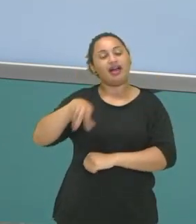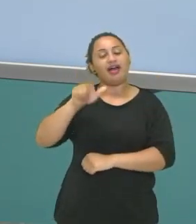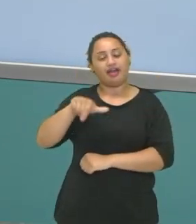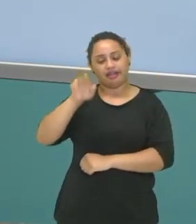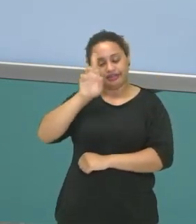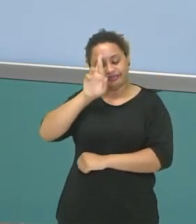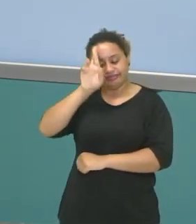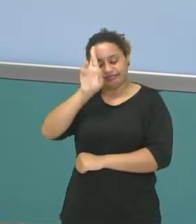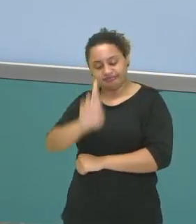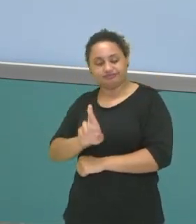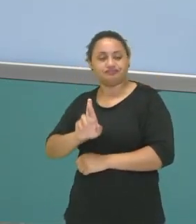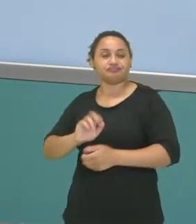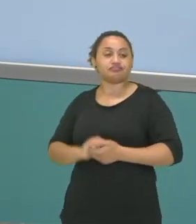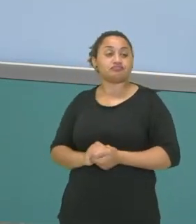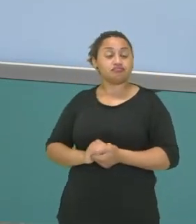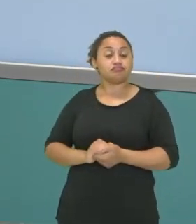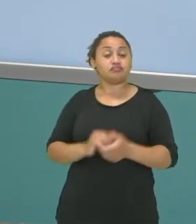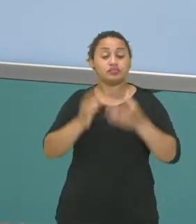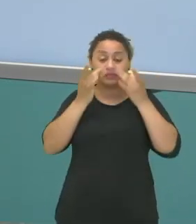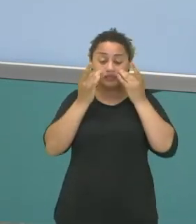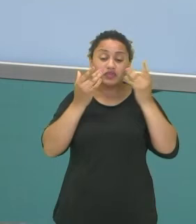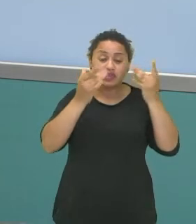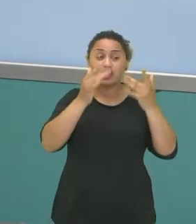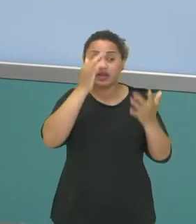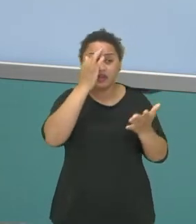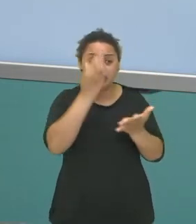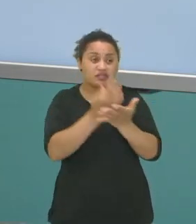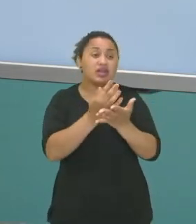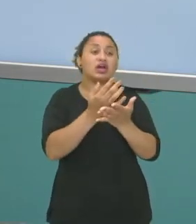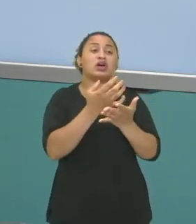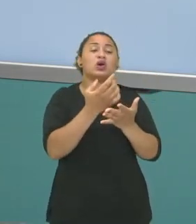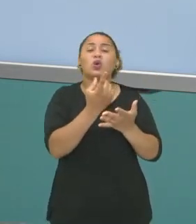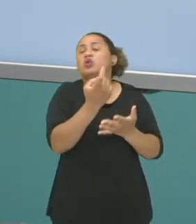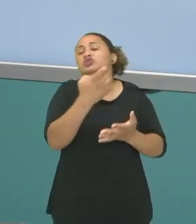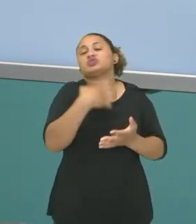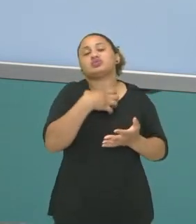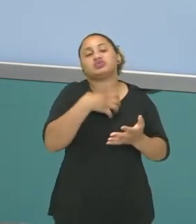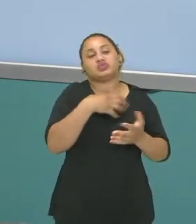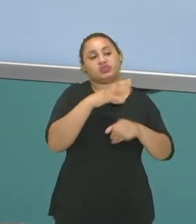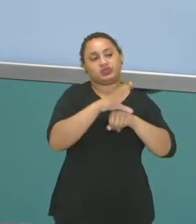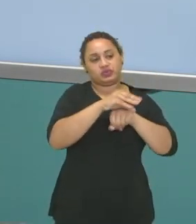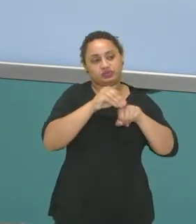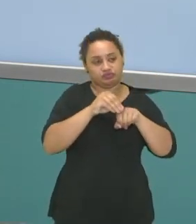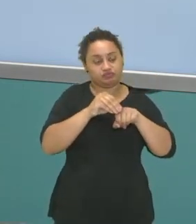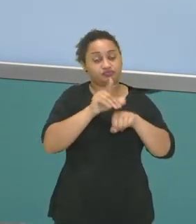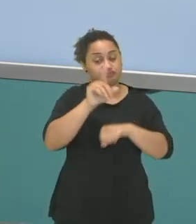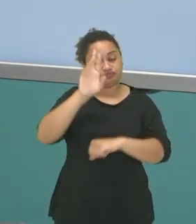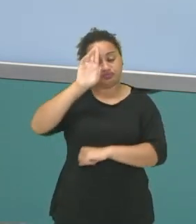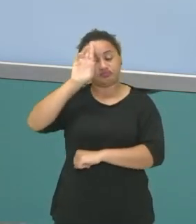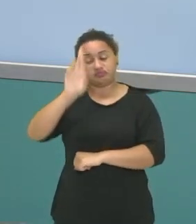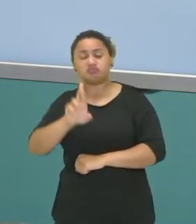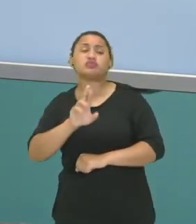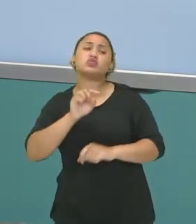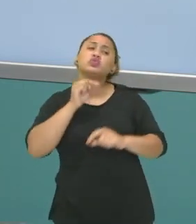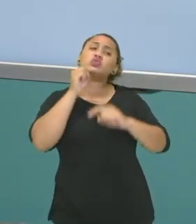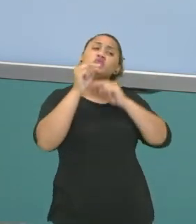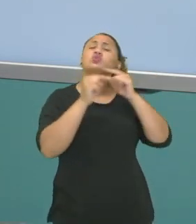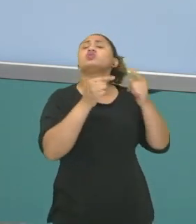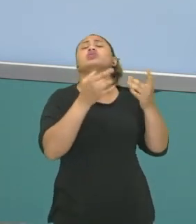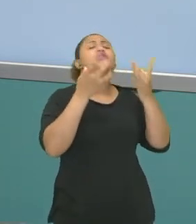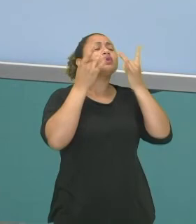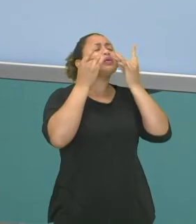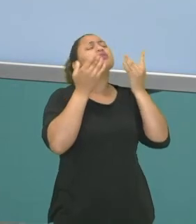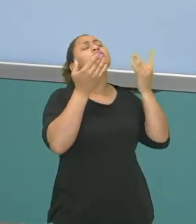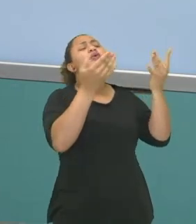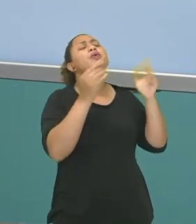O testemunho ou a fé como única fonte de conhecimento. Então, o racionalismo duvida, questiona da ideia do testemunho. O que